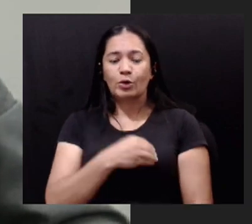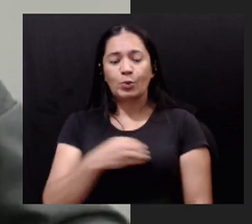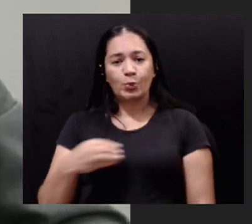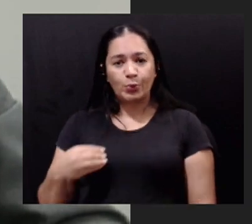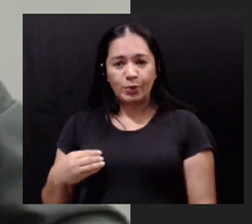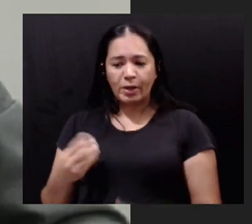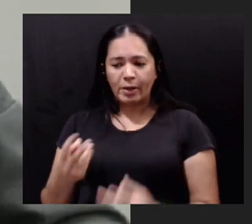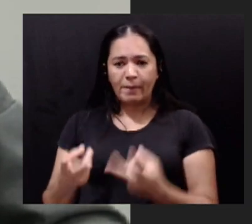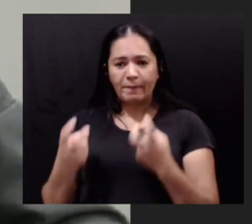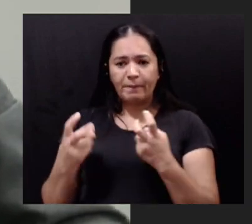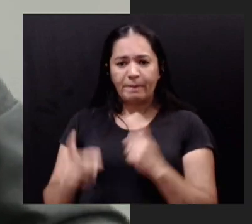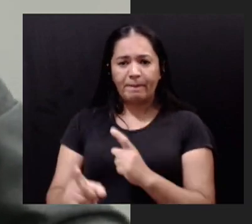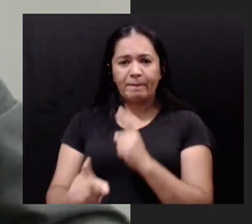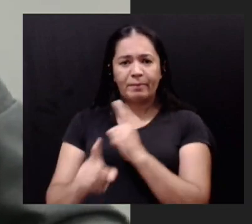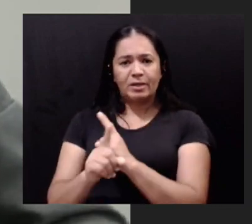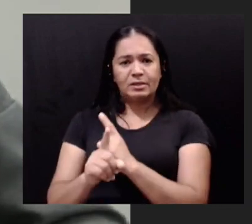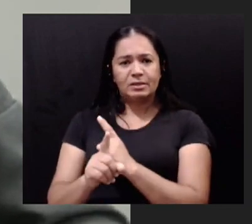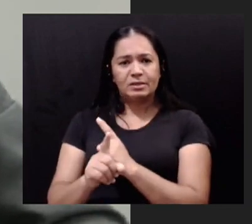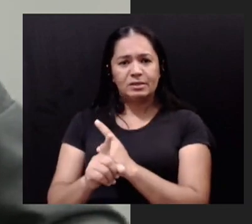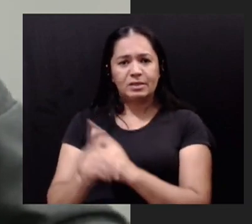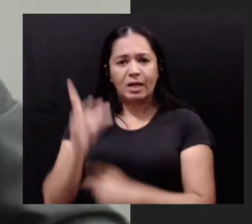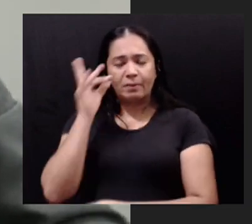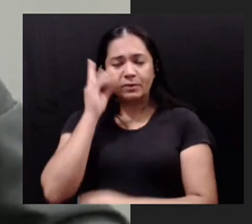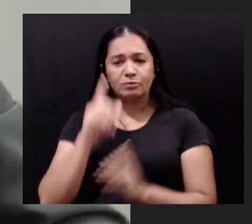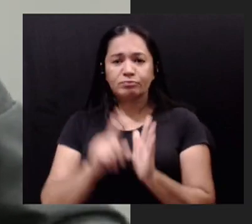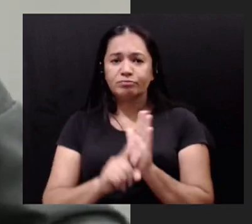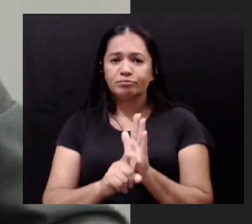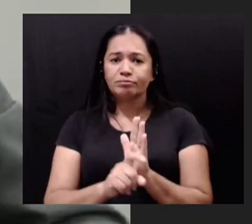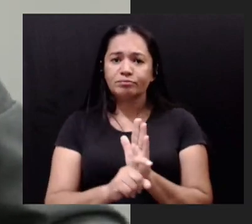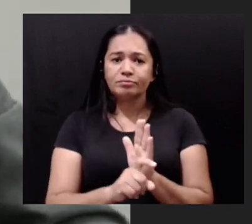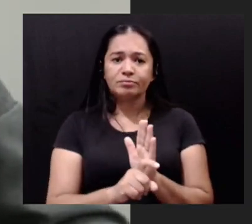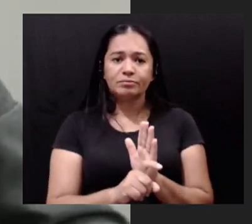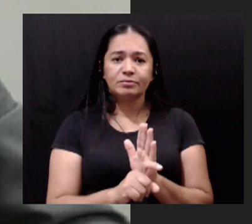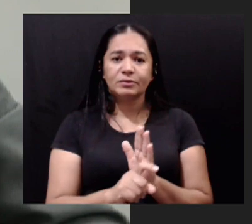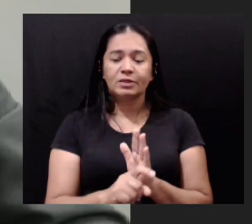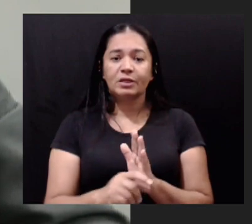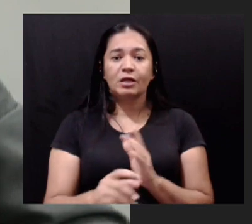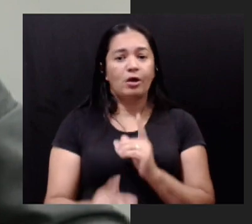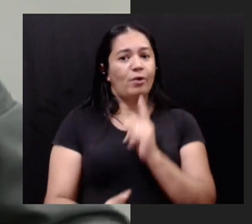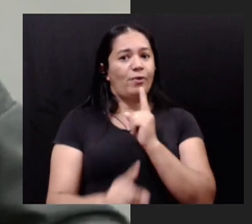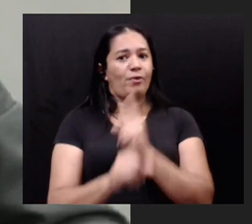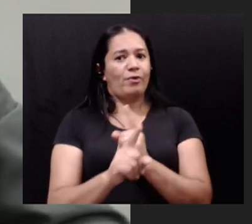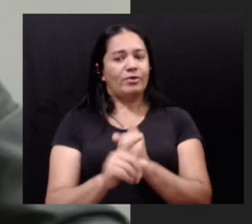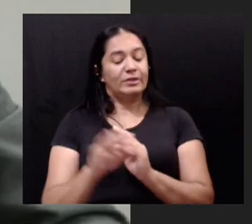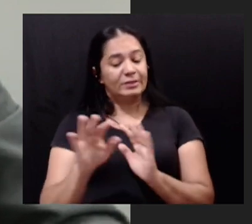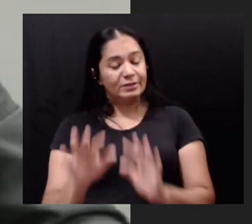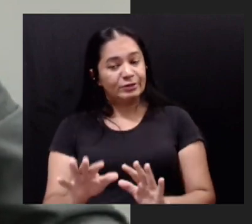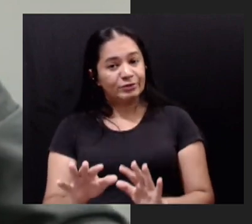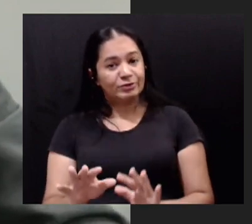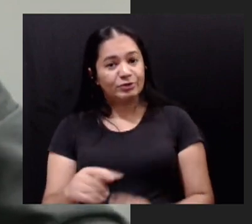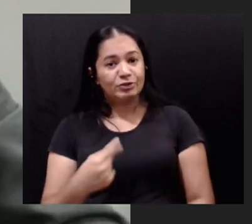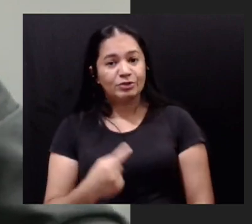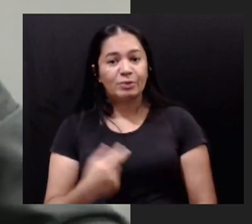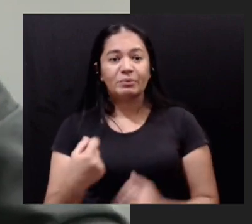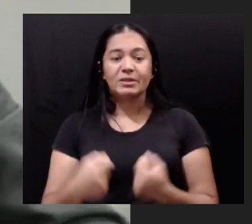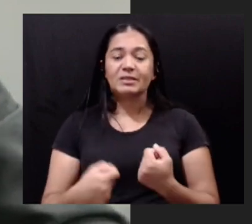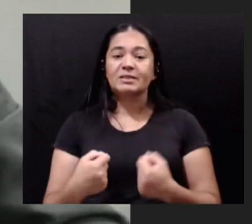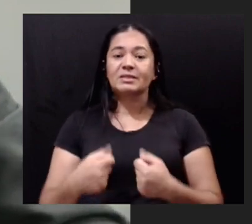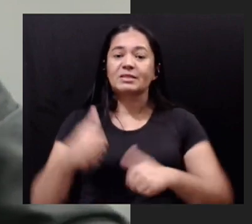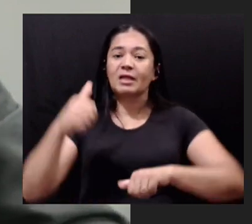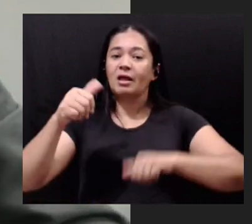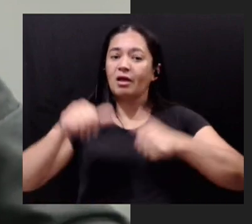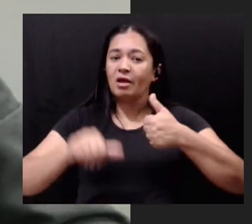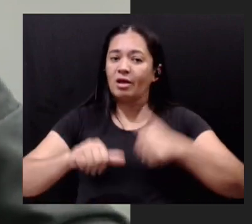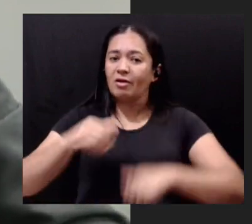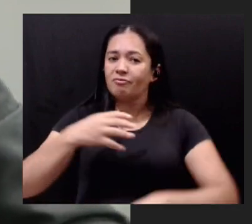presença da bactéria, é um achado. E nesses casos até a gente vai ter que avaliar bem, né, a sintomatologia e o